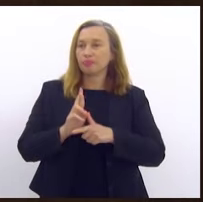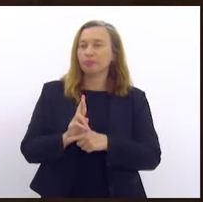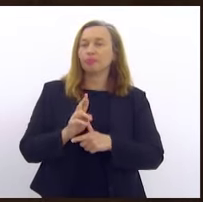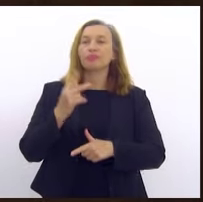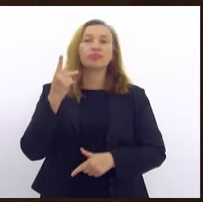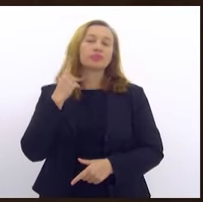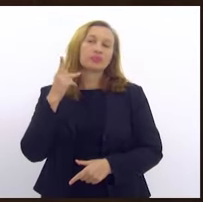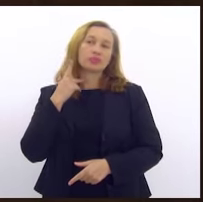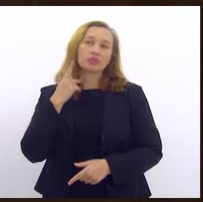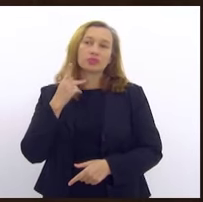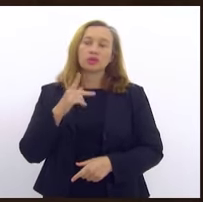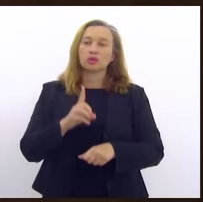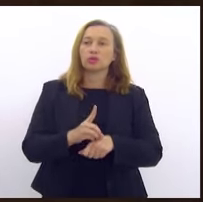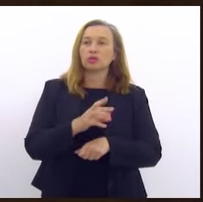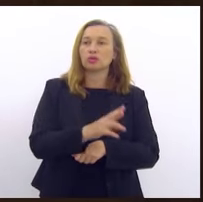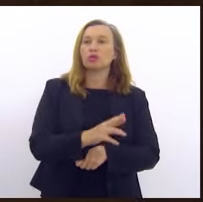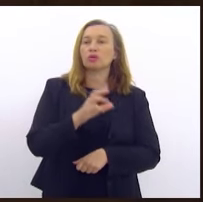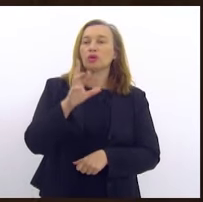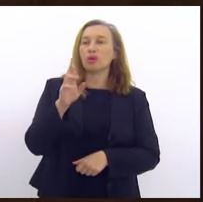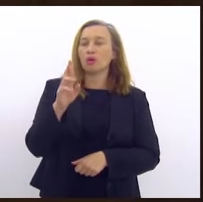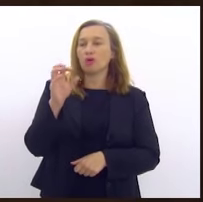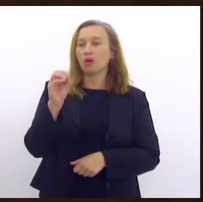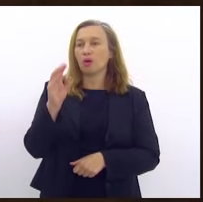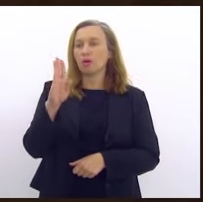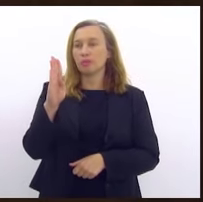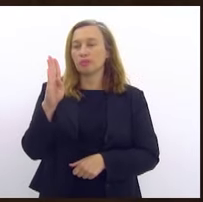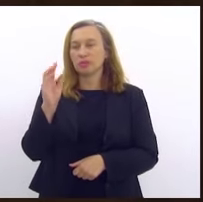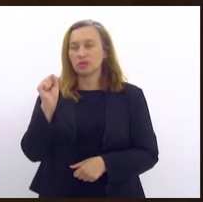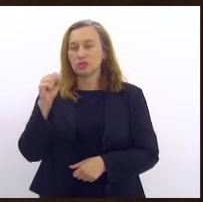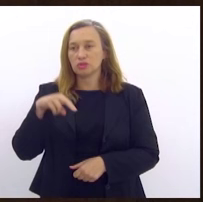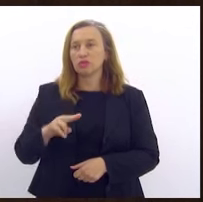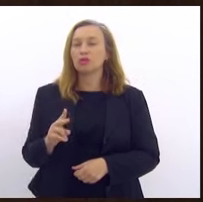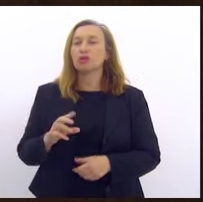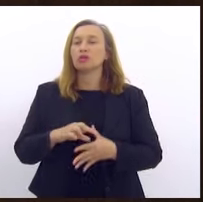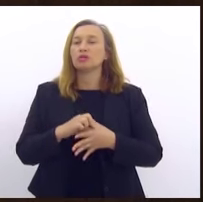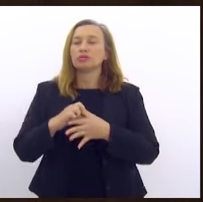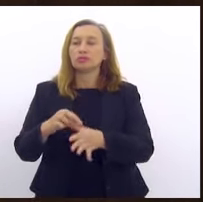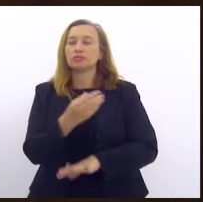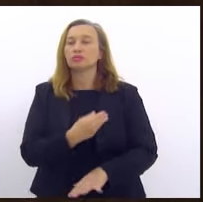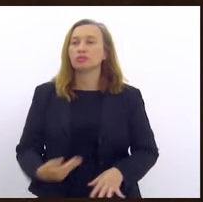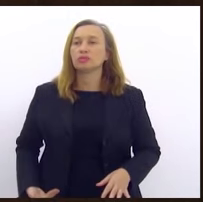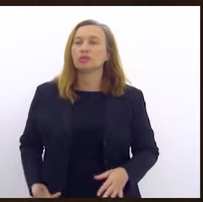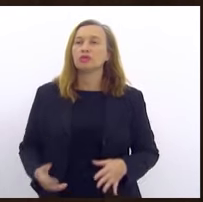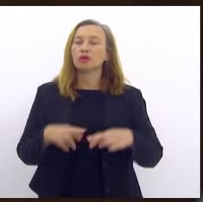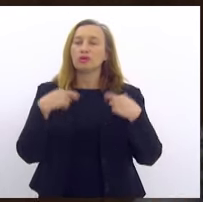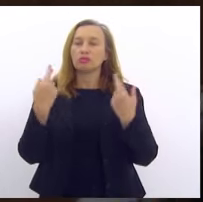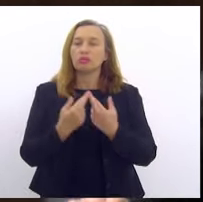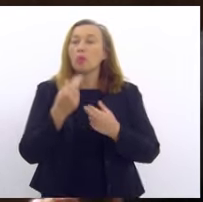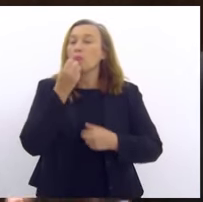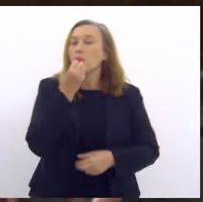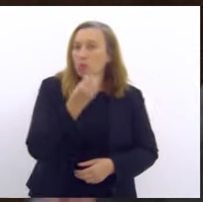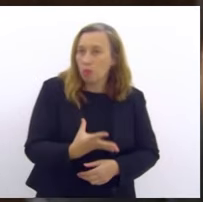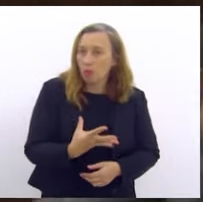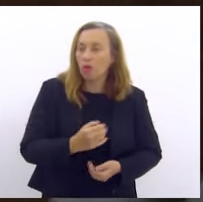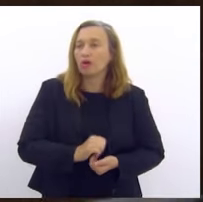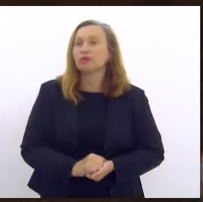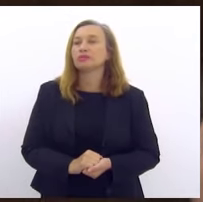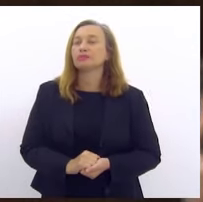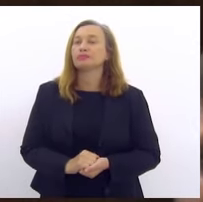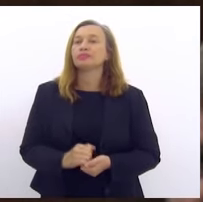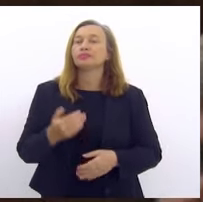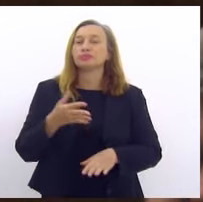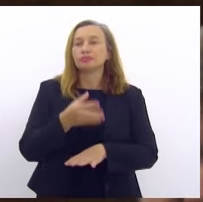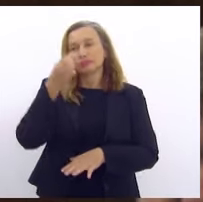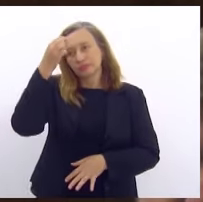Dr. Robson, com o líder do governo, que foi uma reunião produtiva, alvissareira, e que se chegou a um bom